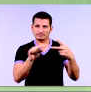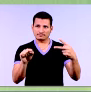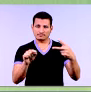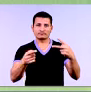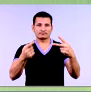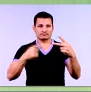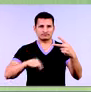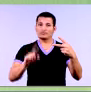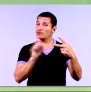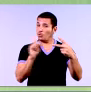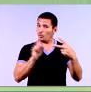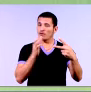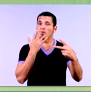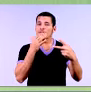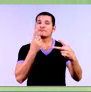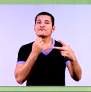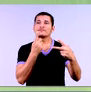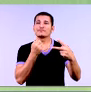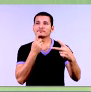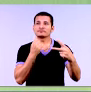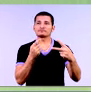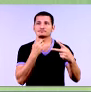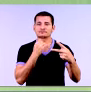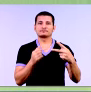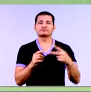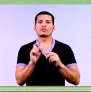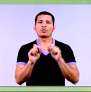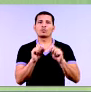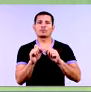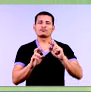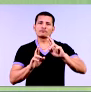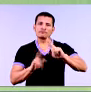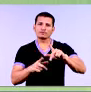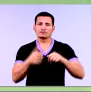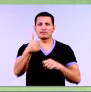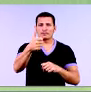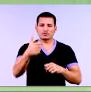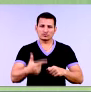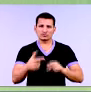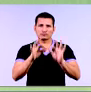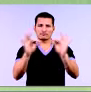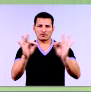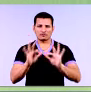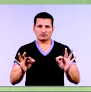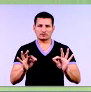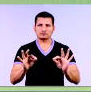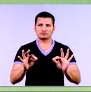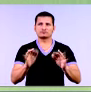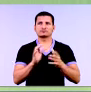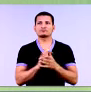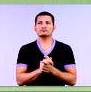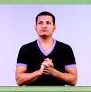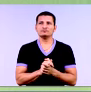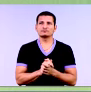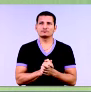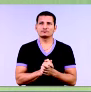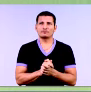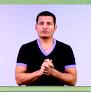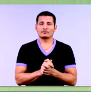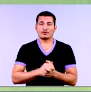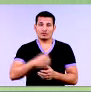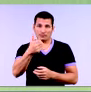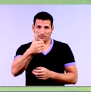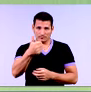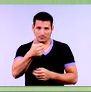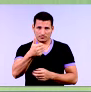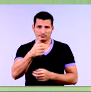está. O que diferencia o primeiro do segundo é que o